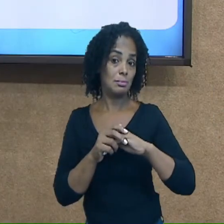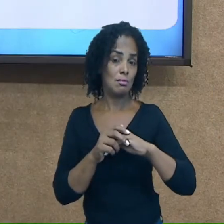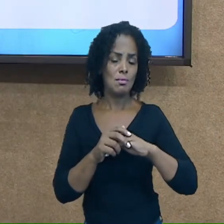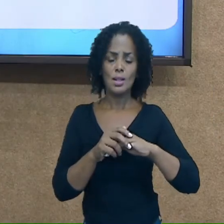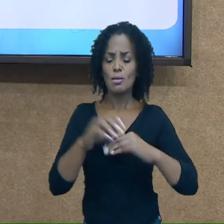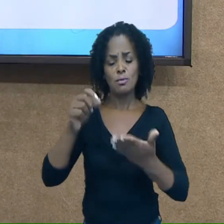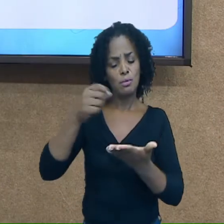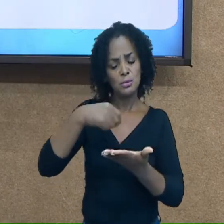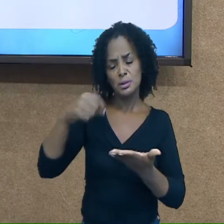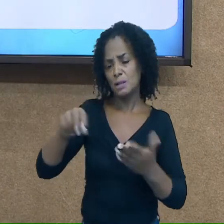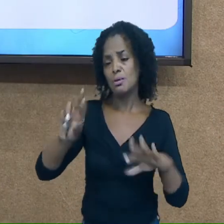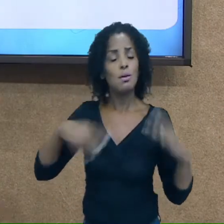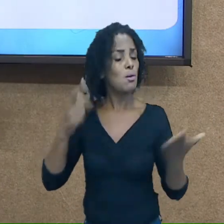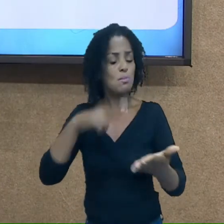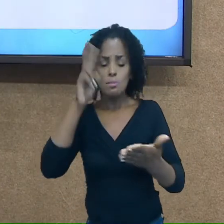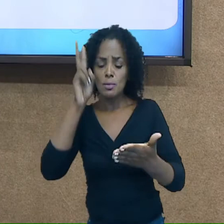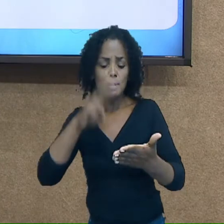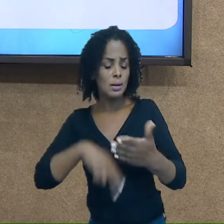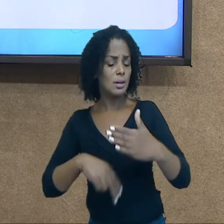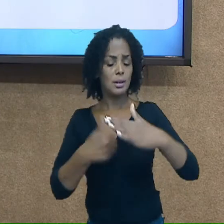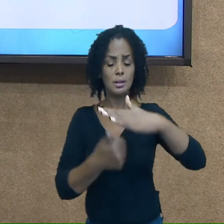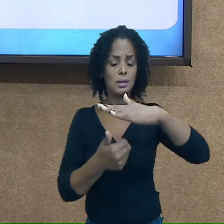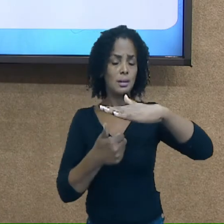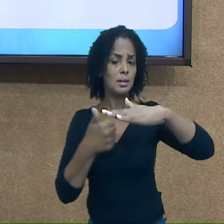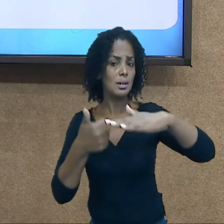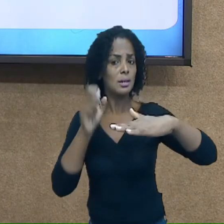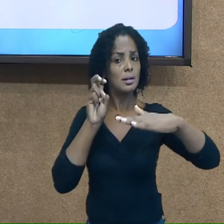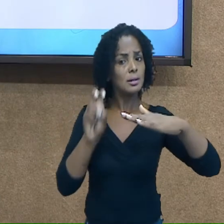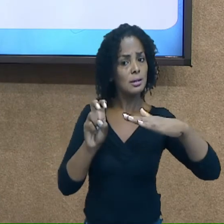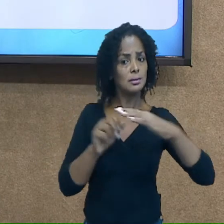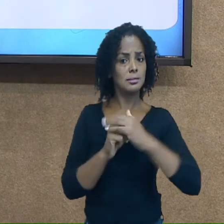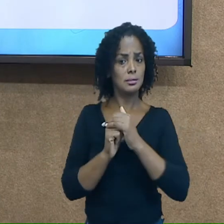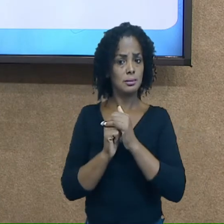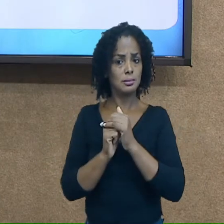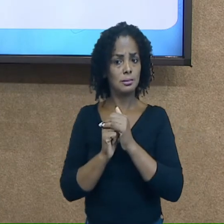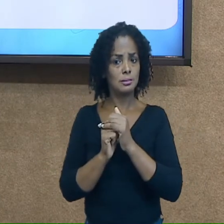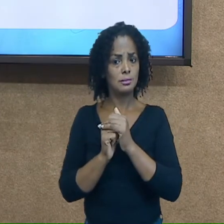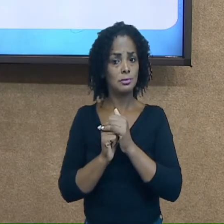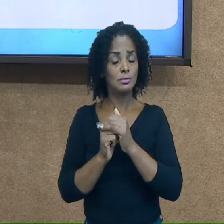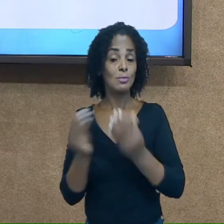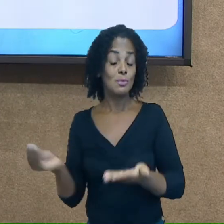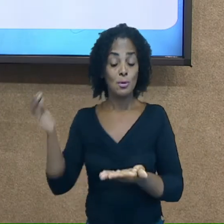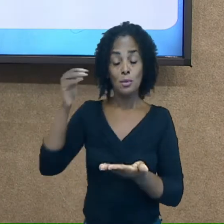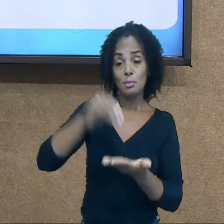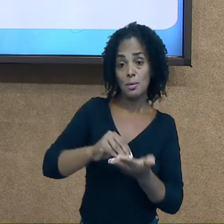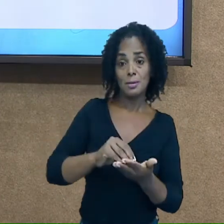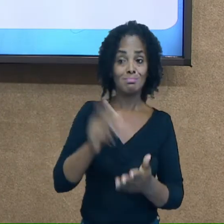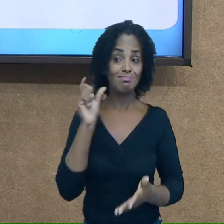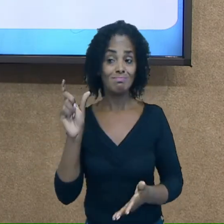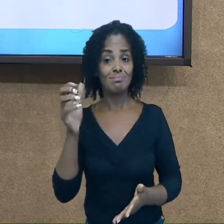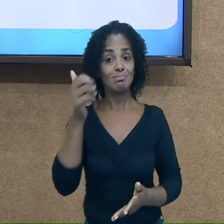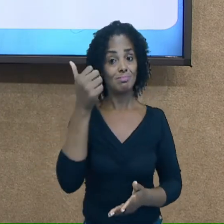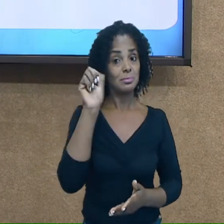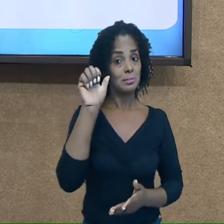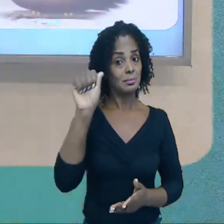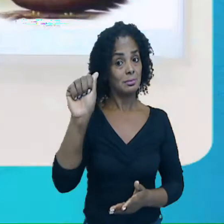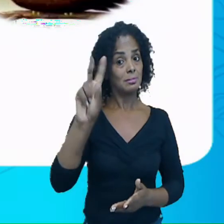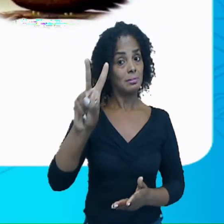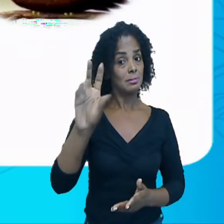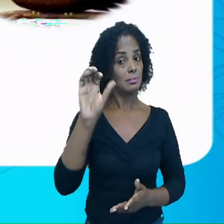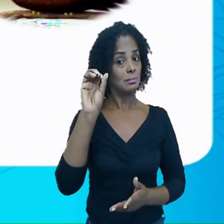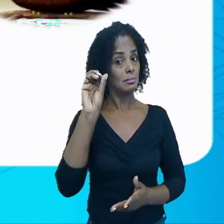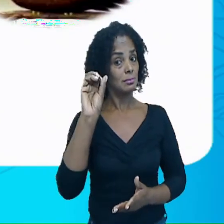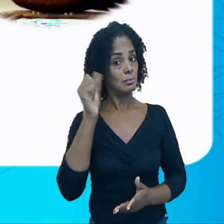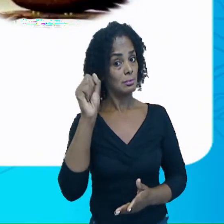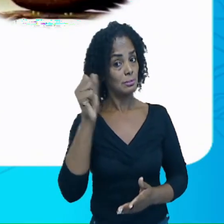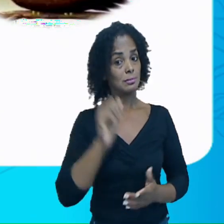vou ler 15 mesmo, mas vou acrescentar a palavra avos. Então, 15 avos,